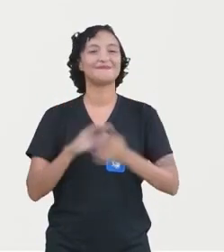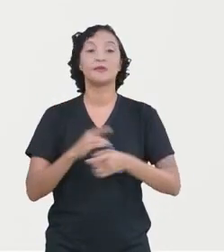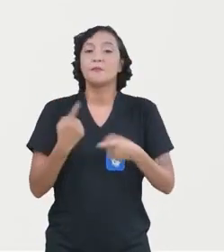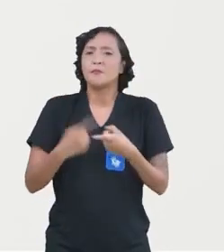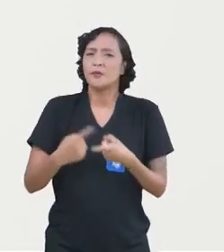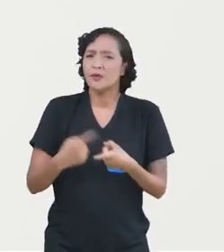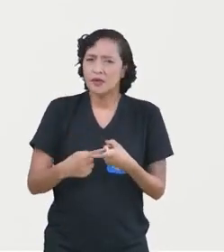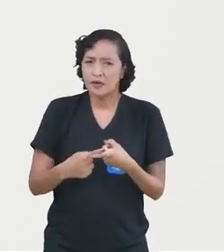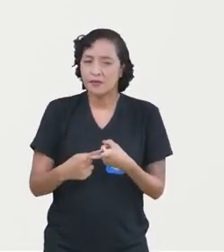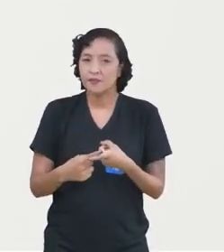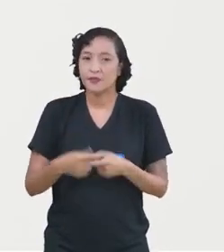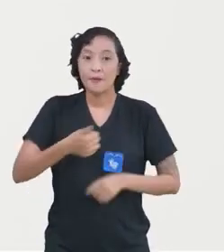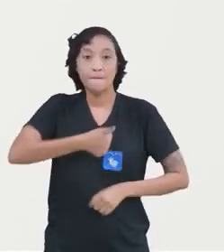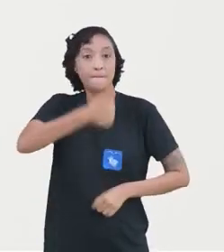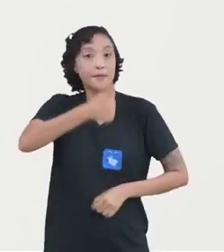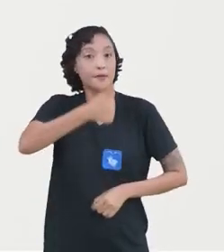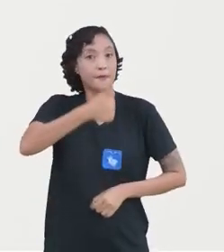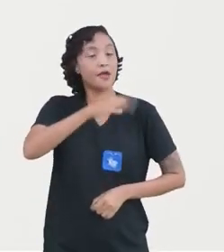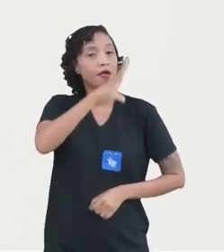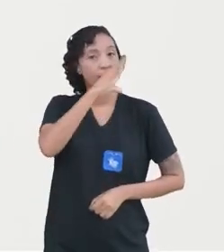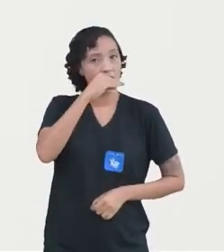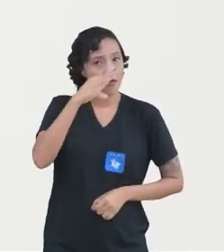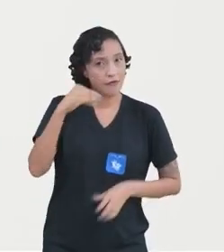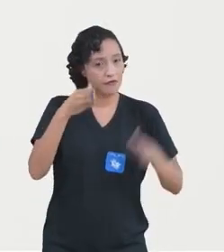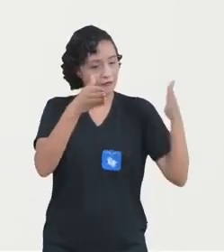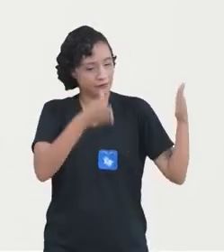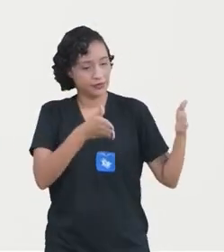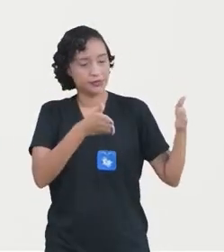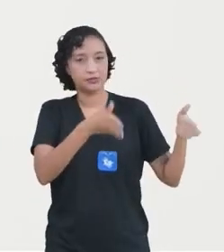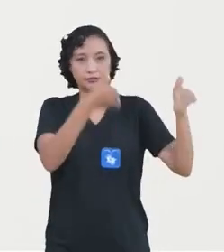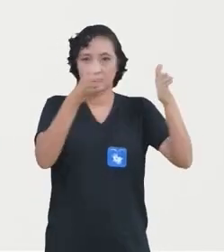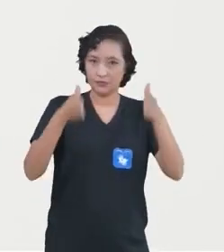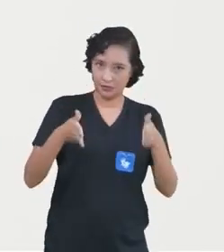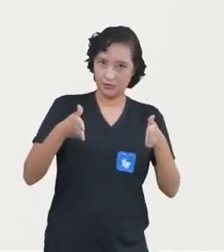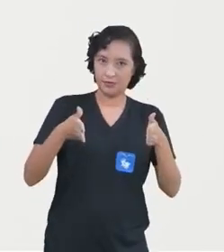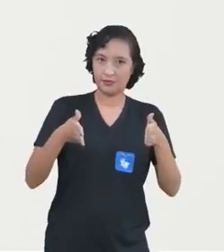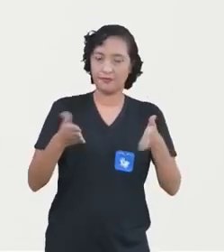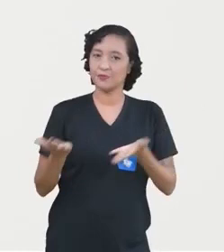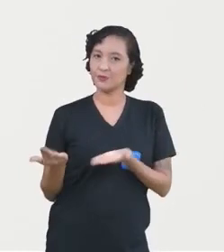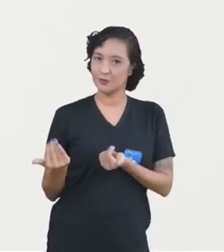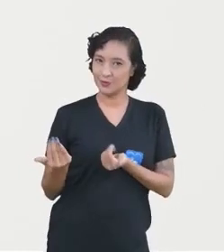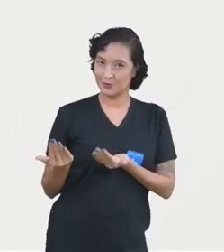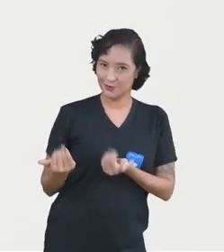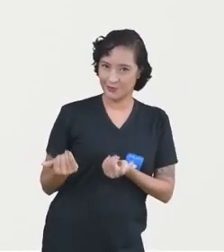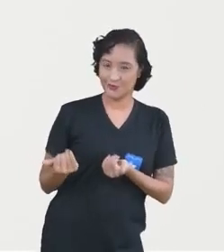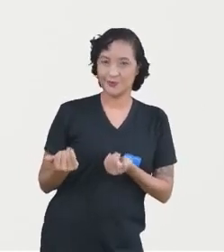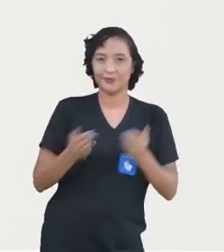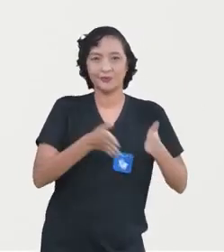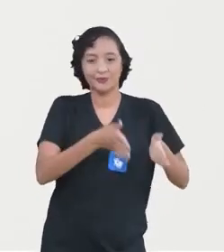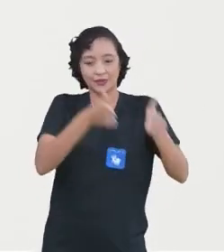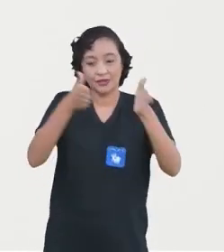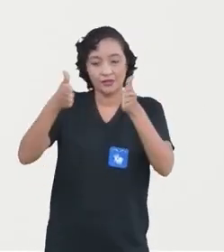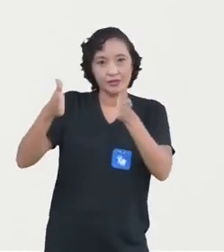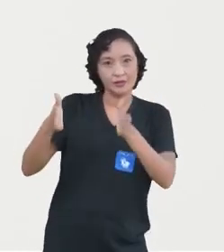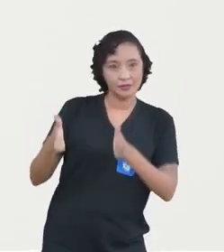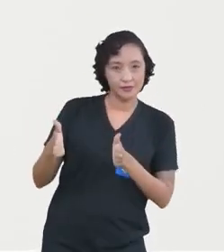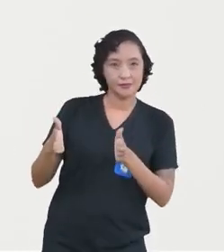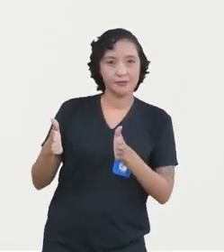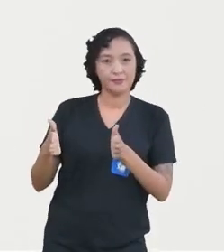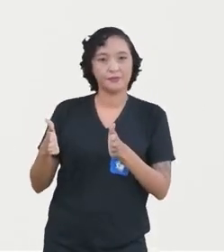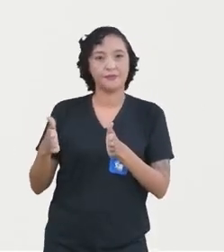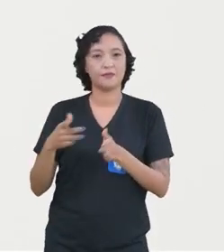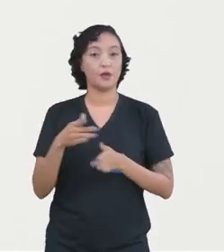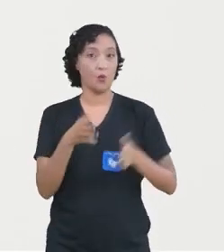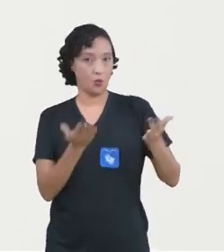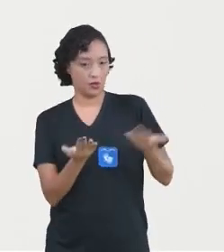quê? Primeira infância, olha. Depois passamos pela adolescência, que aqui,